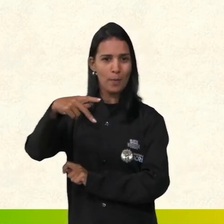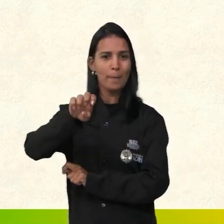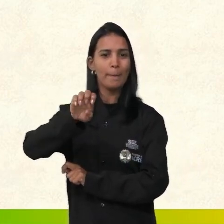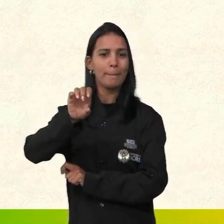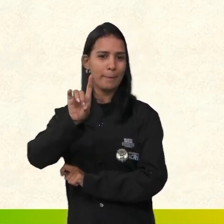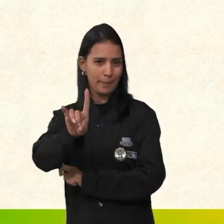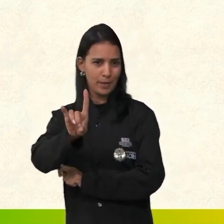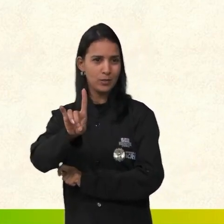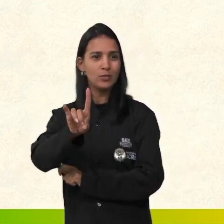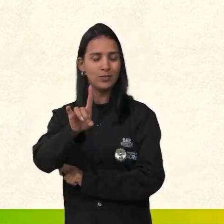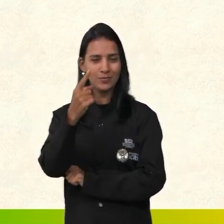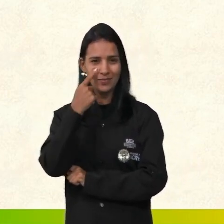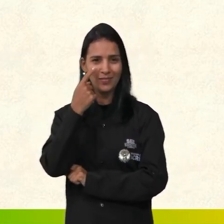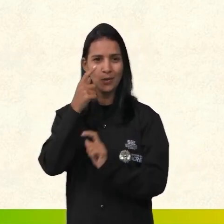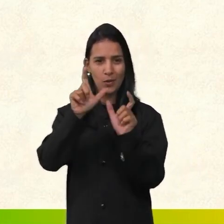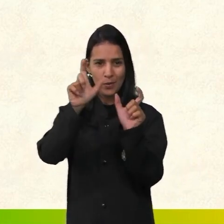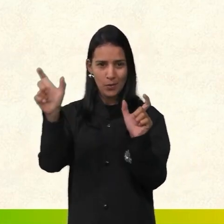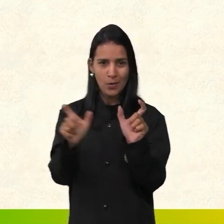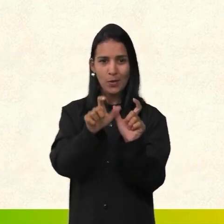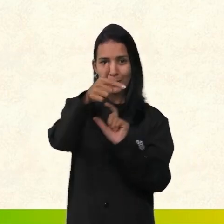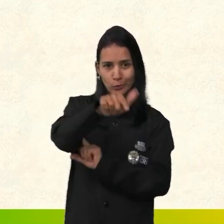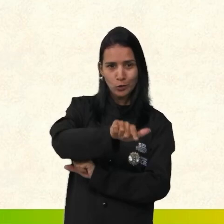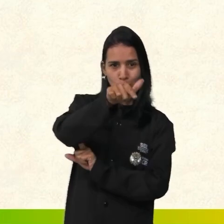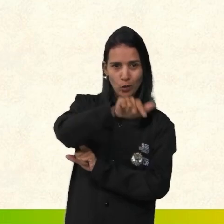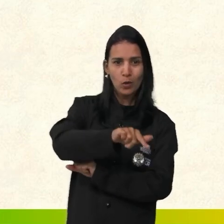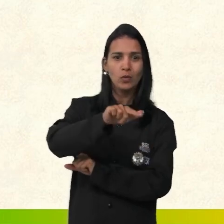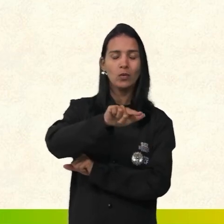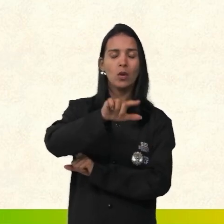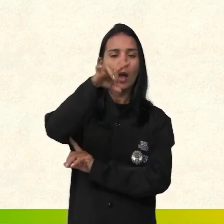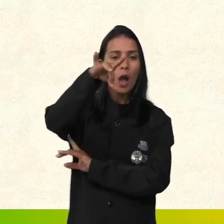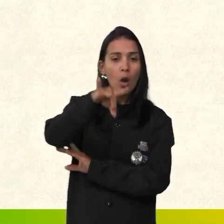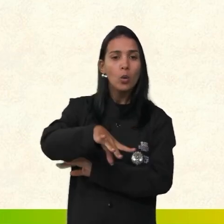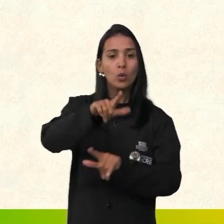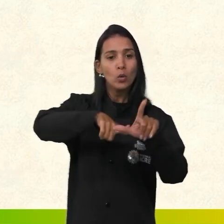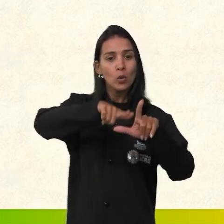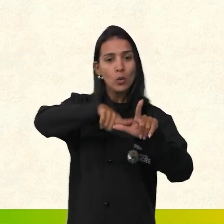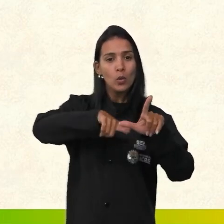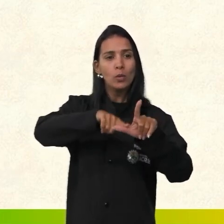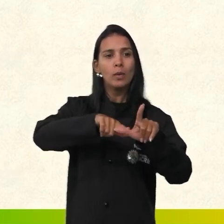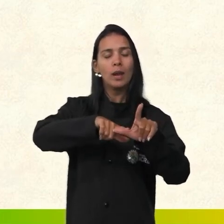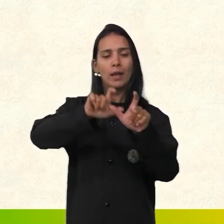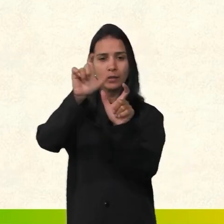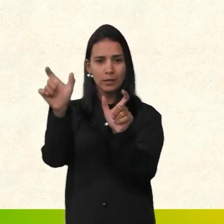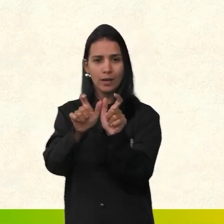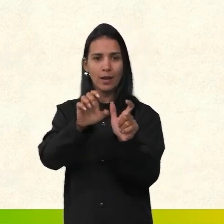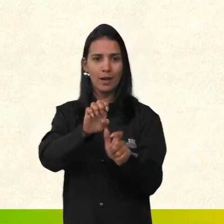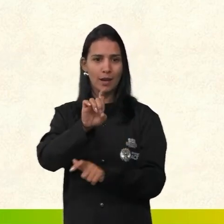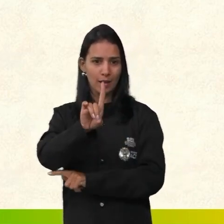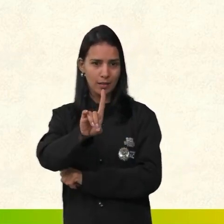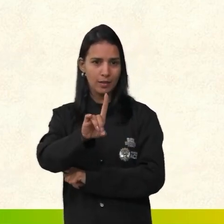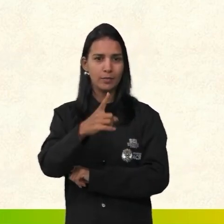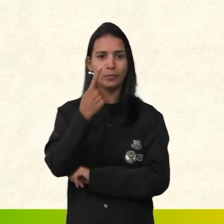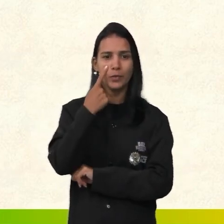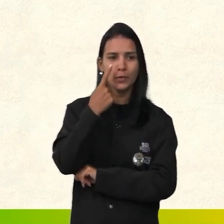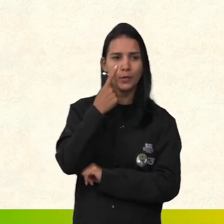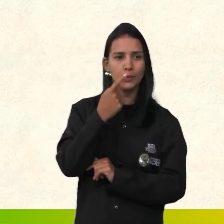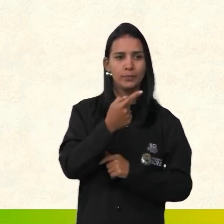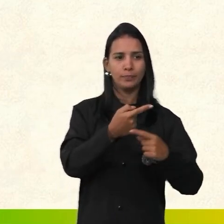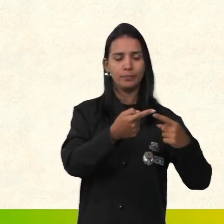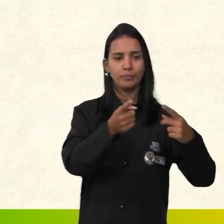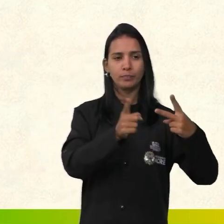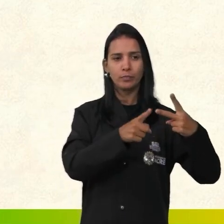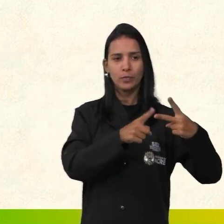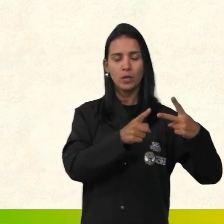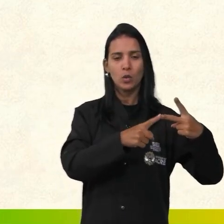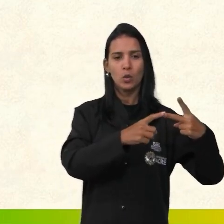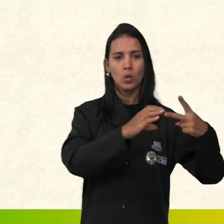letra e acrescentamos o ED. Bem? Nós temos o control, que significa controlar.